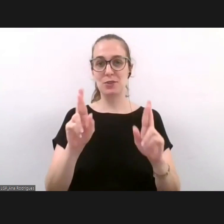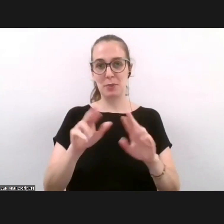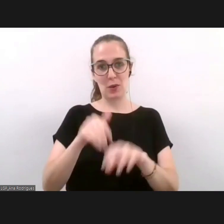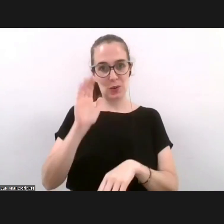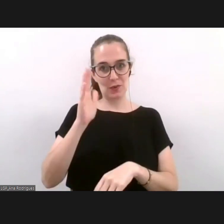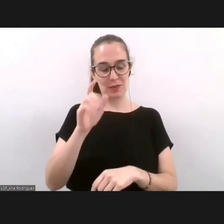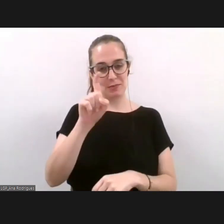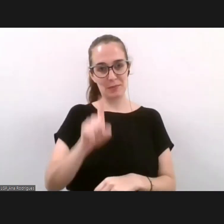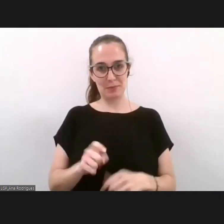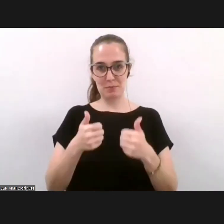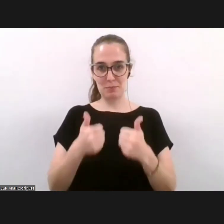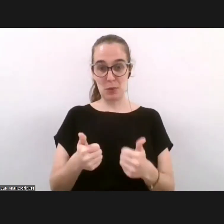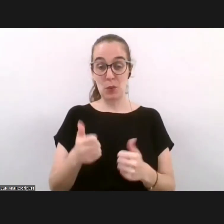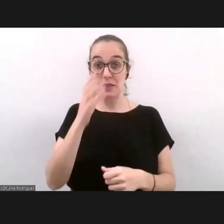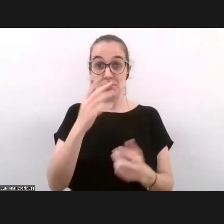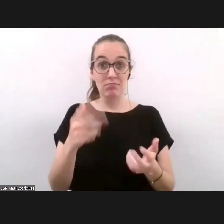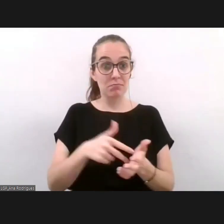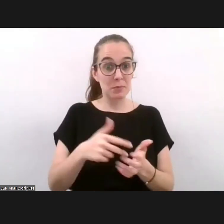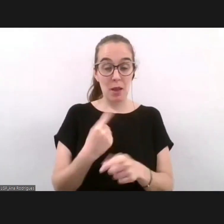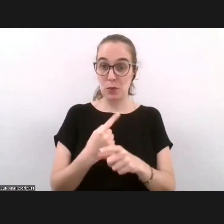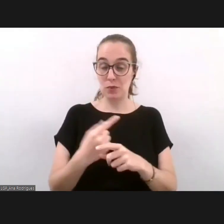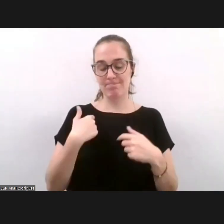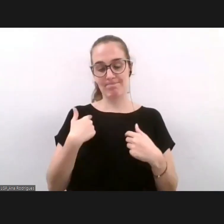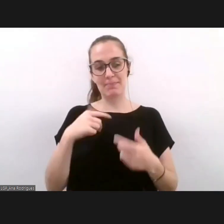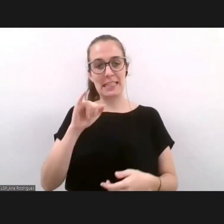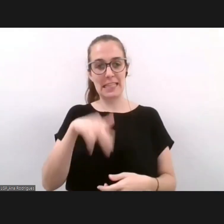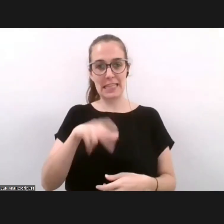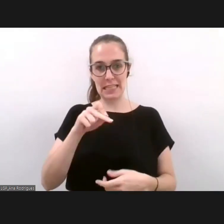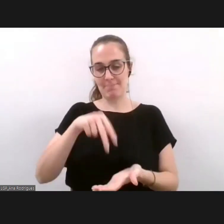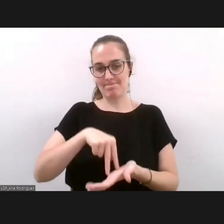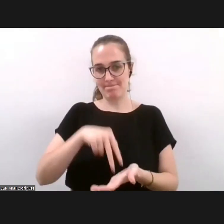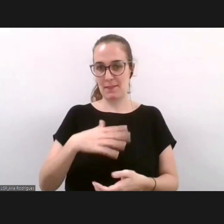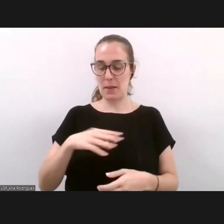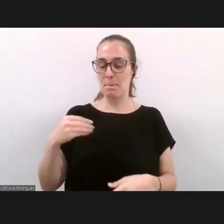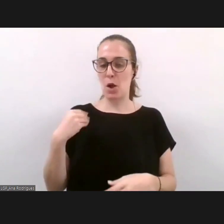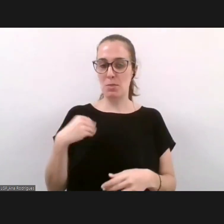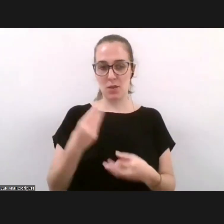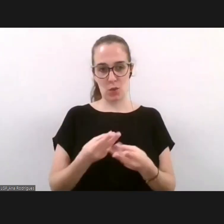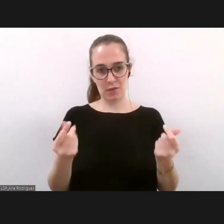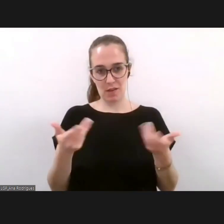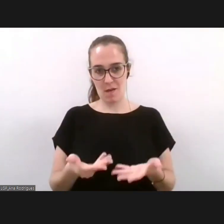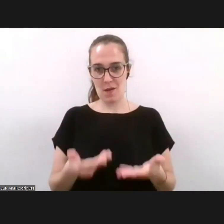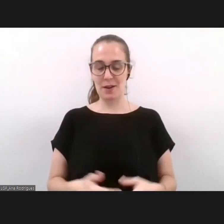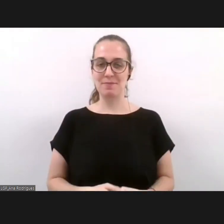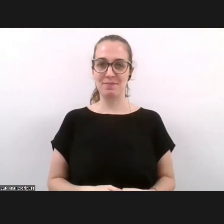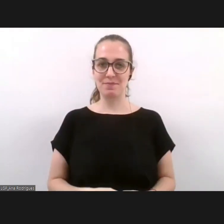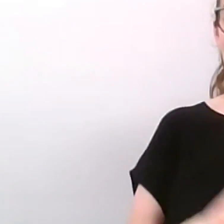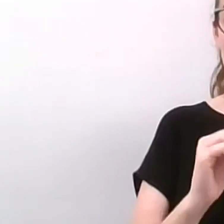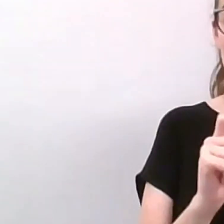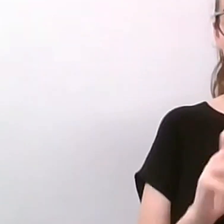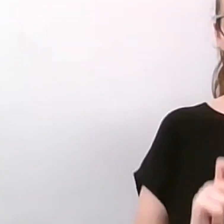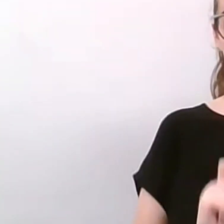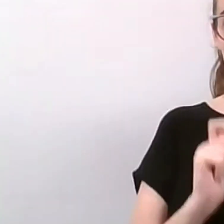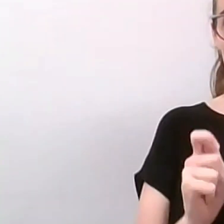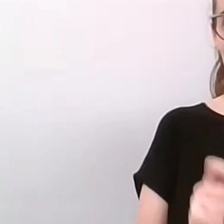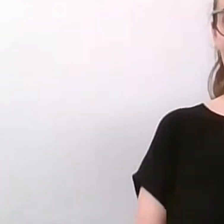ótimo webinar e contem com o INA na continuação destas preocupações societais atuais. Sérgio, a palavra é